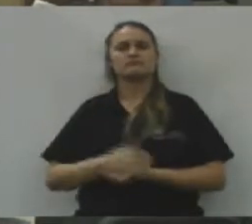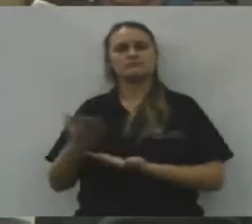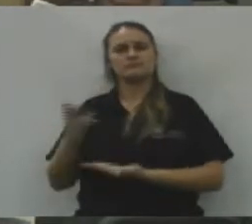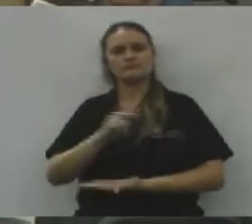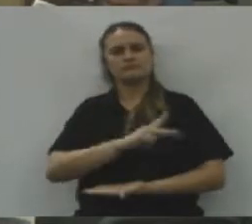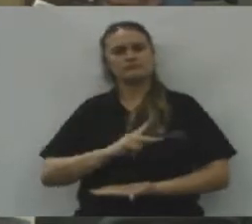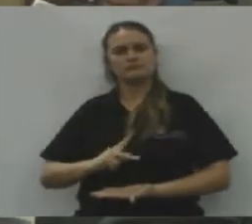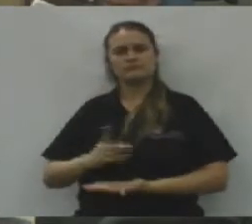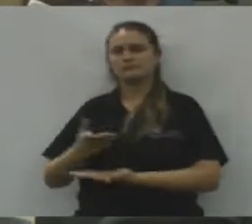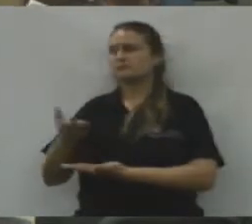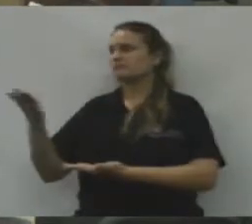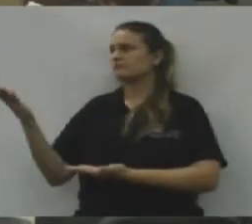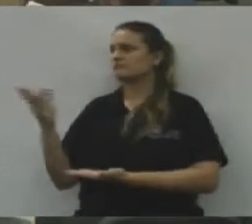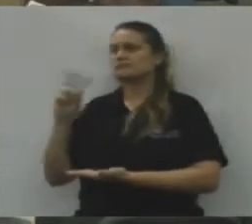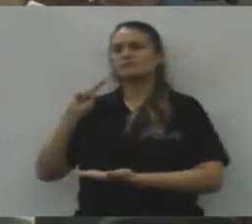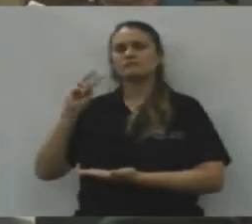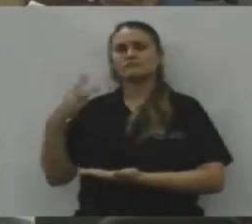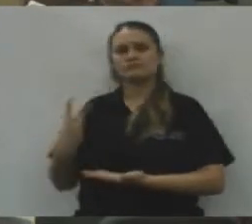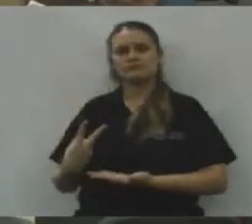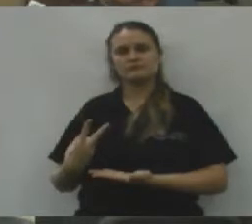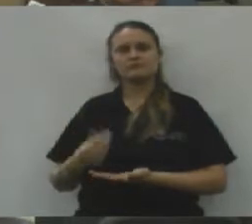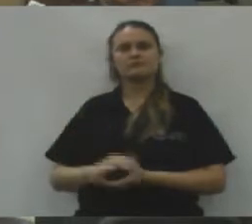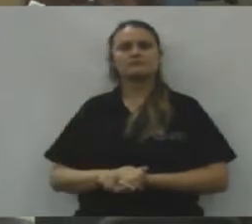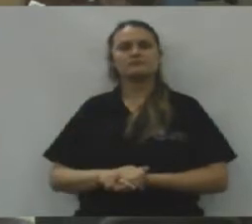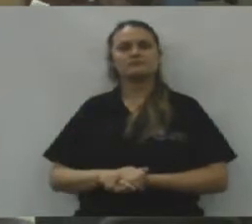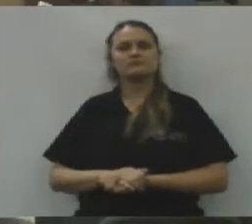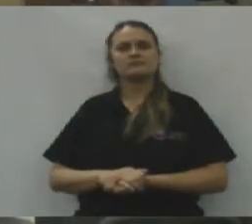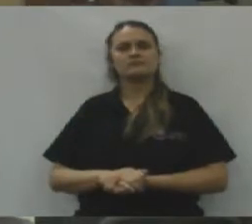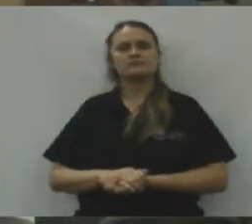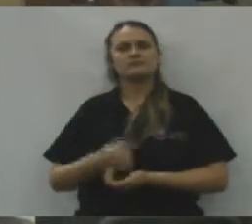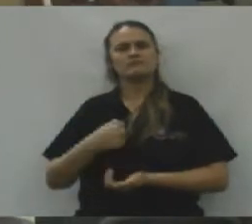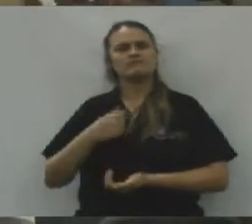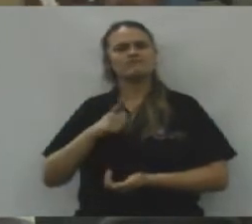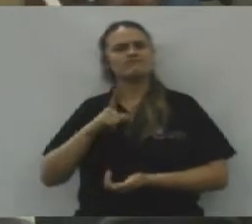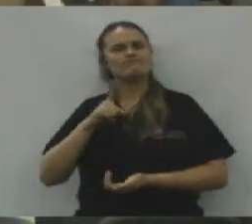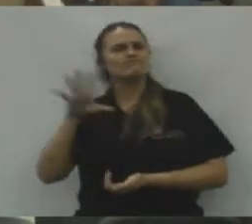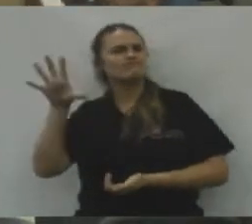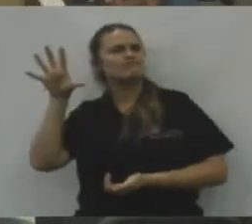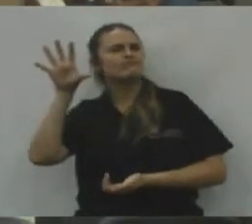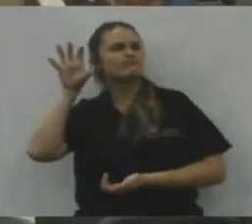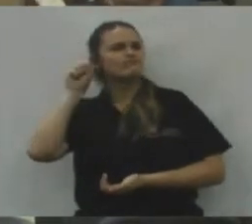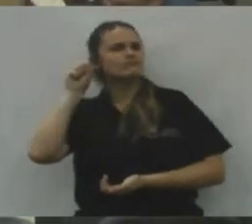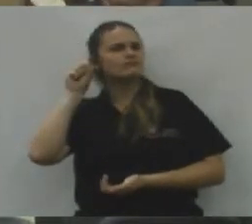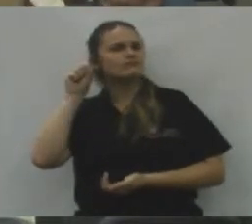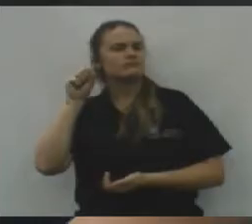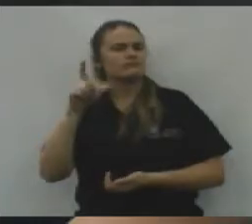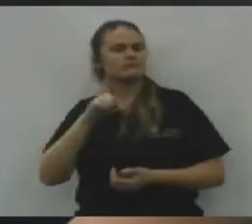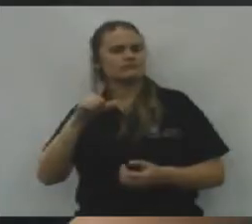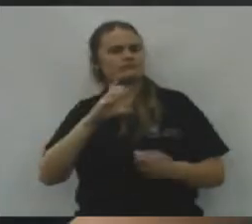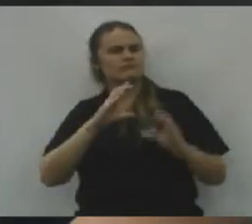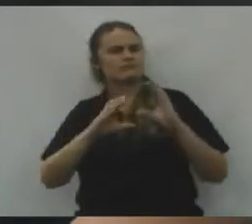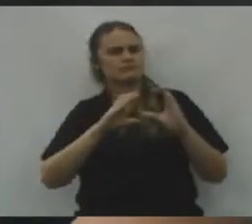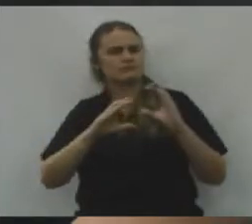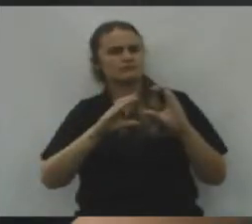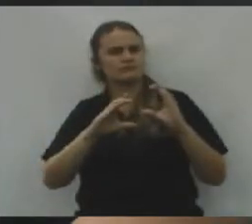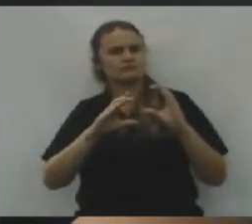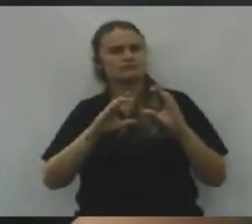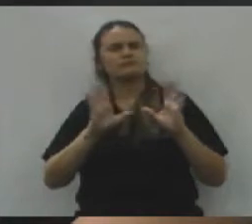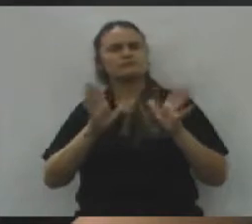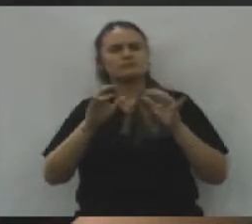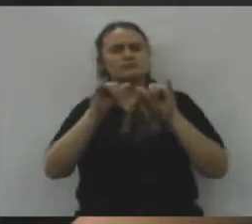presidente, nobres vereadores, ouvi com atento um comunicado passado a essa Casa de Leis e que está, deve estar